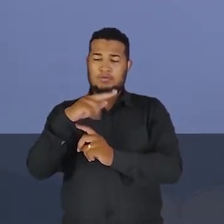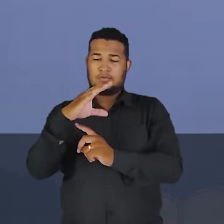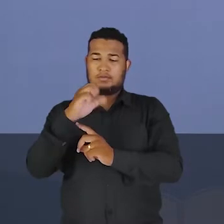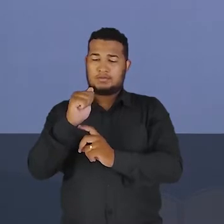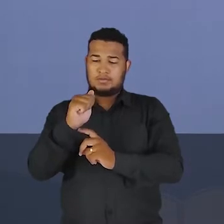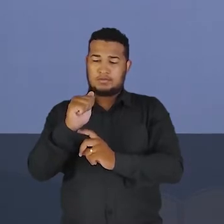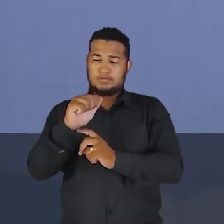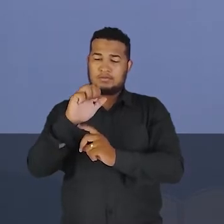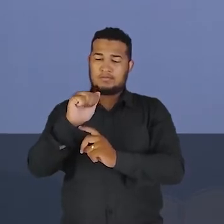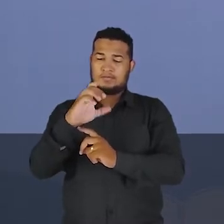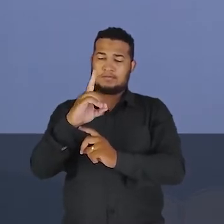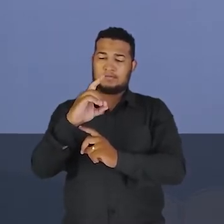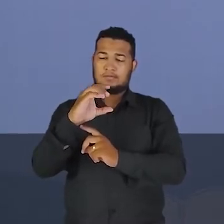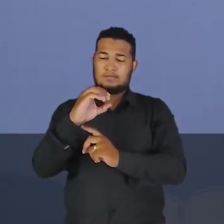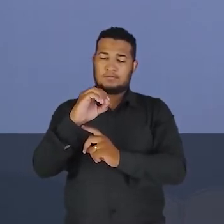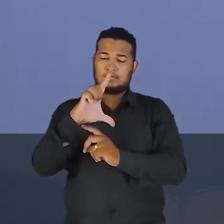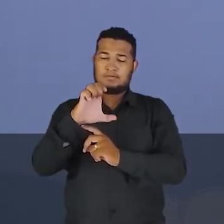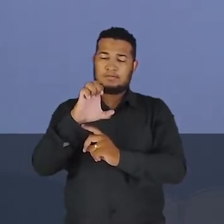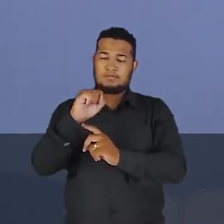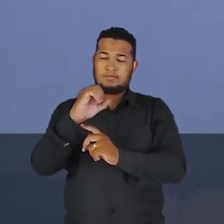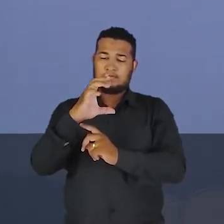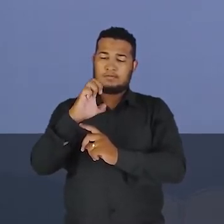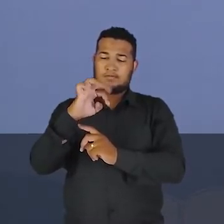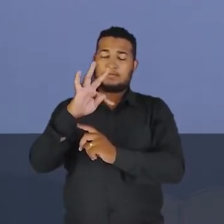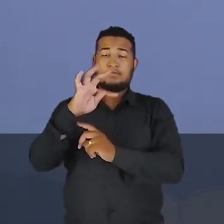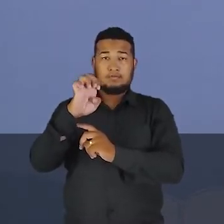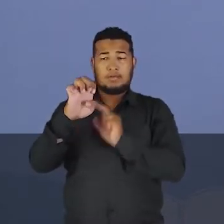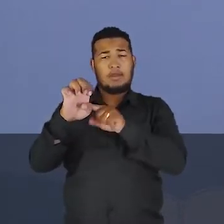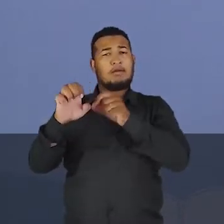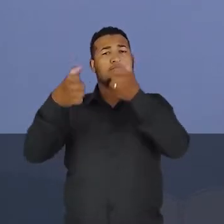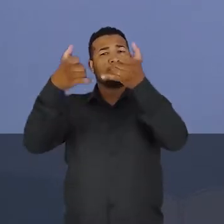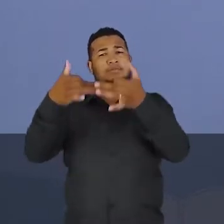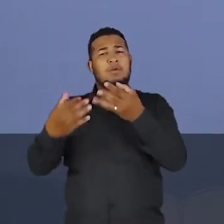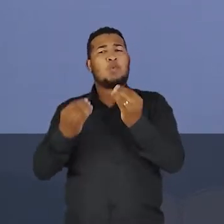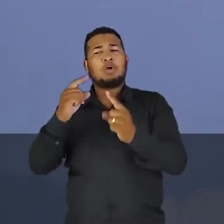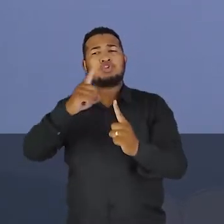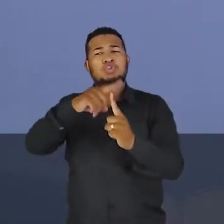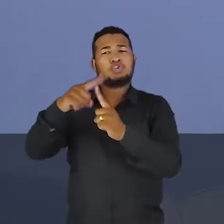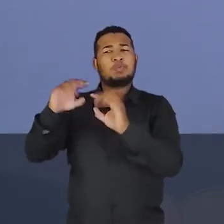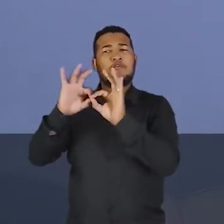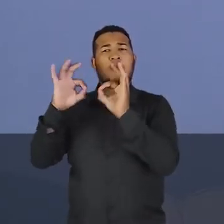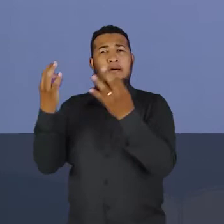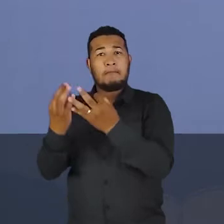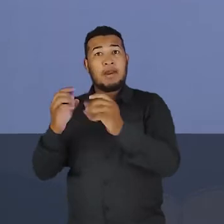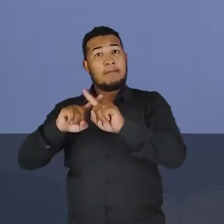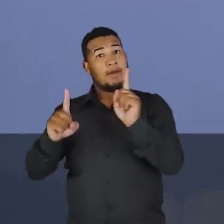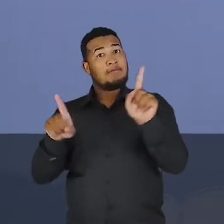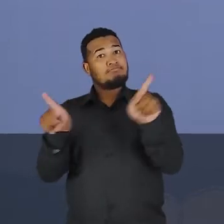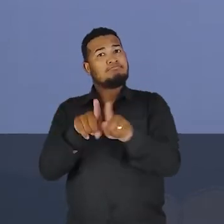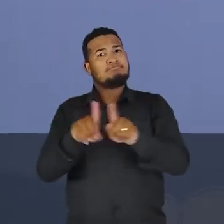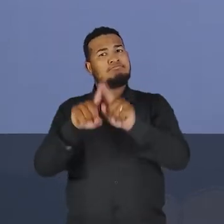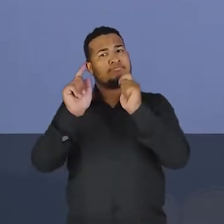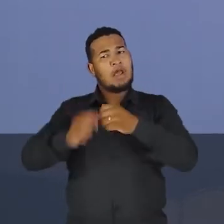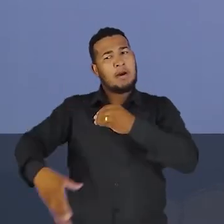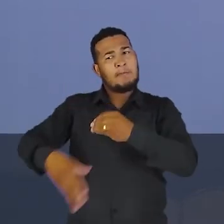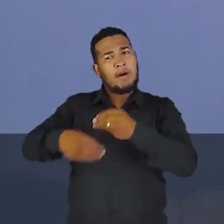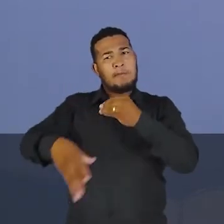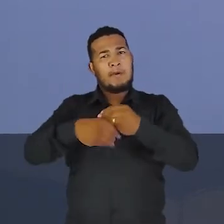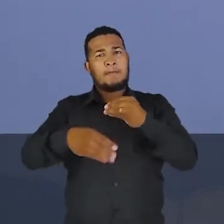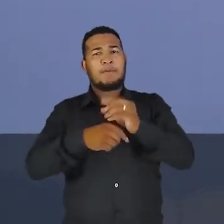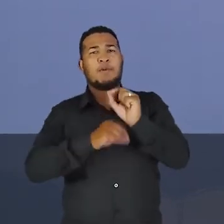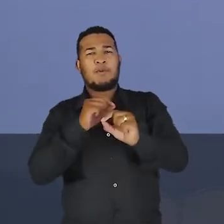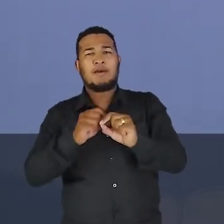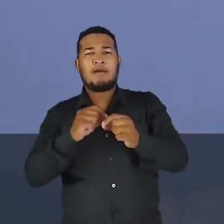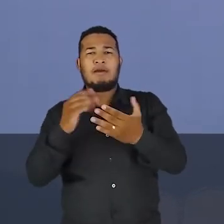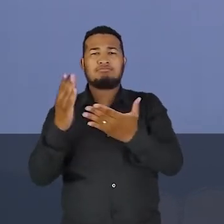família. Mas é necessário nós acrescentarmos alguns tipos familiares que a